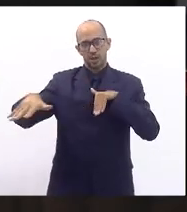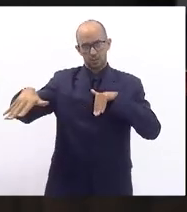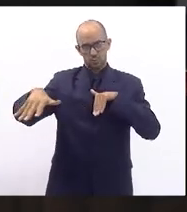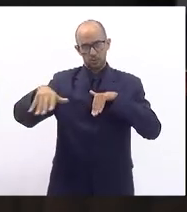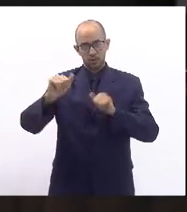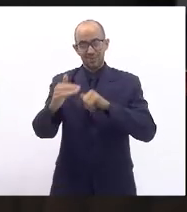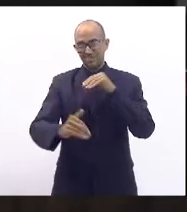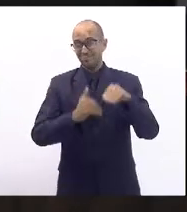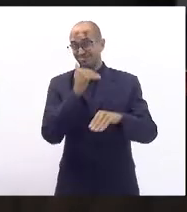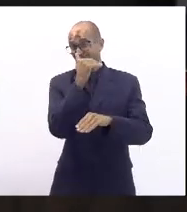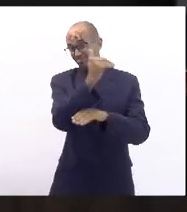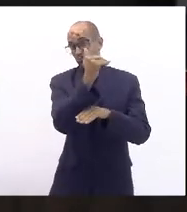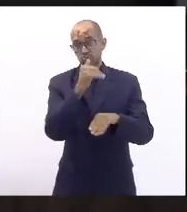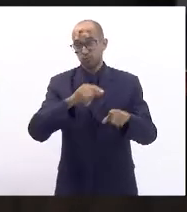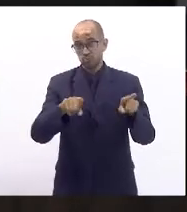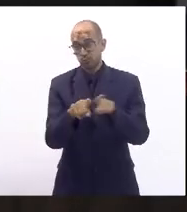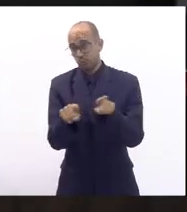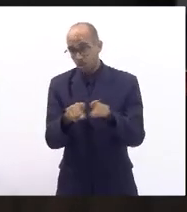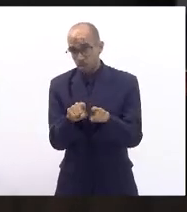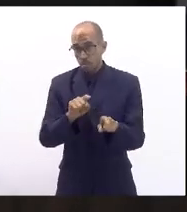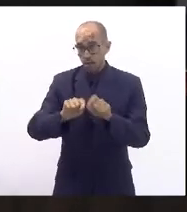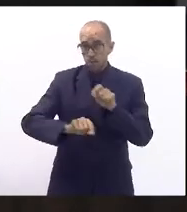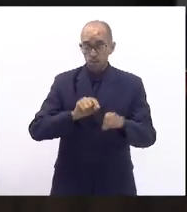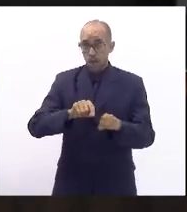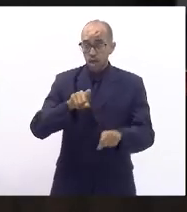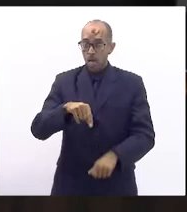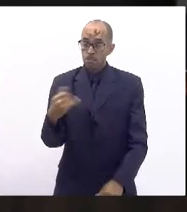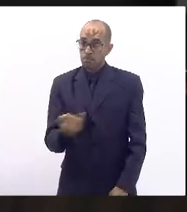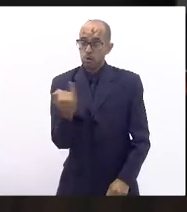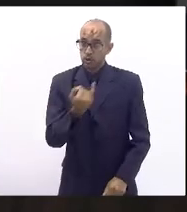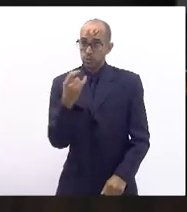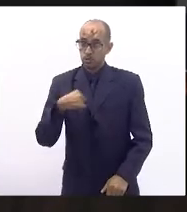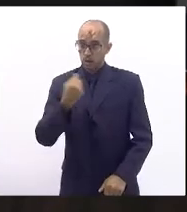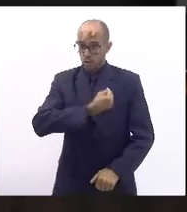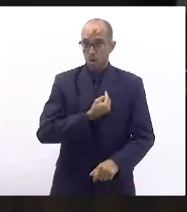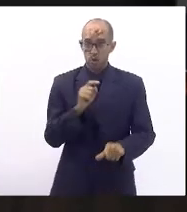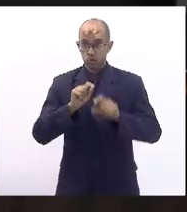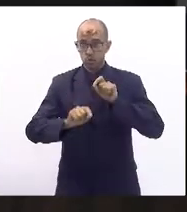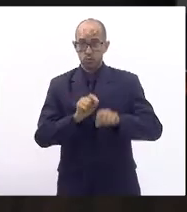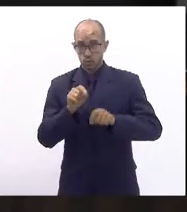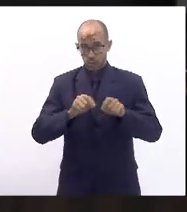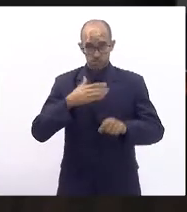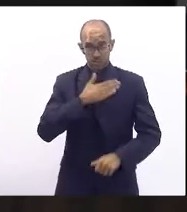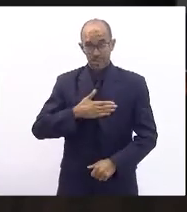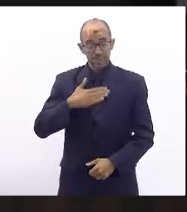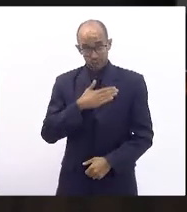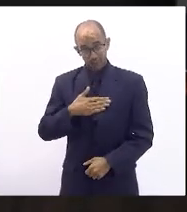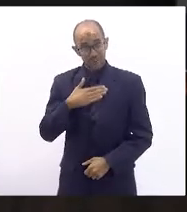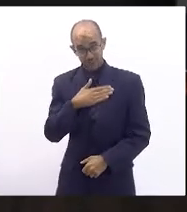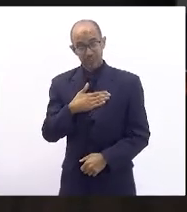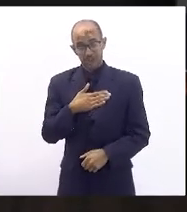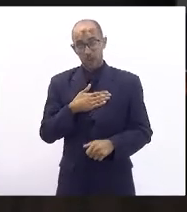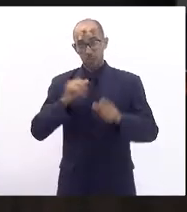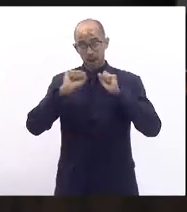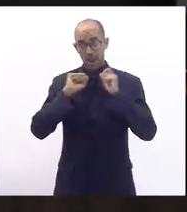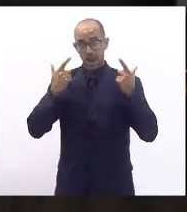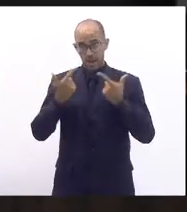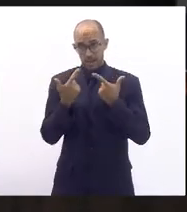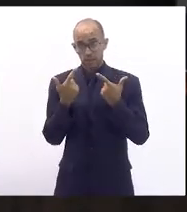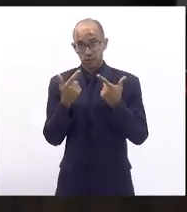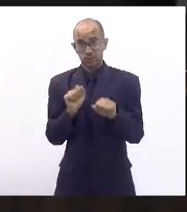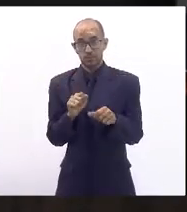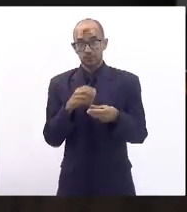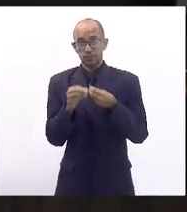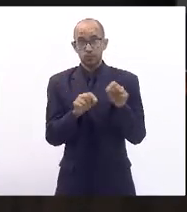as tema extremamente significativo para nós trata-se de uma grande satisfação para o Parlamento